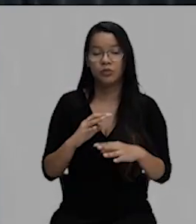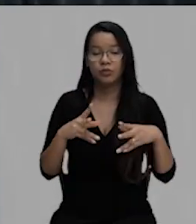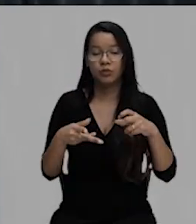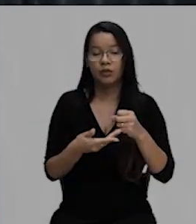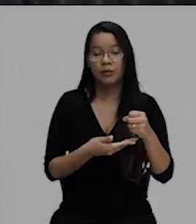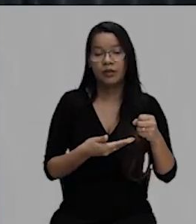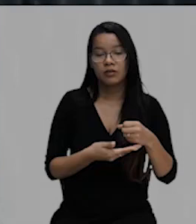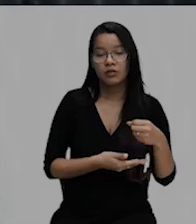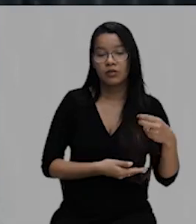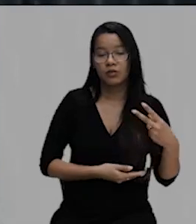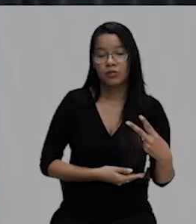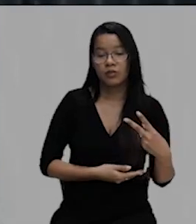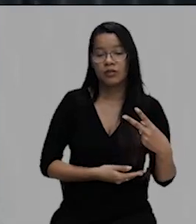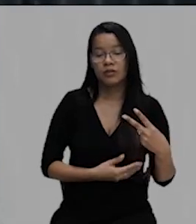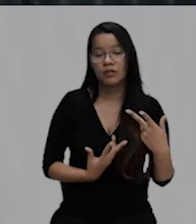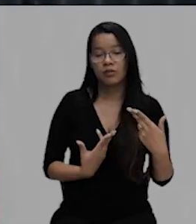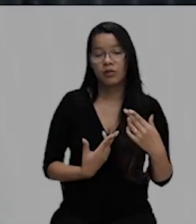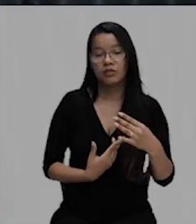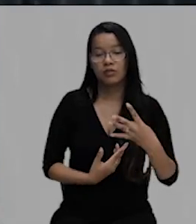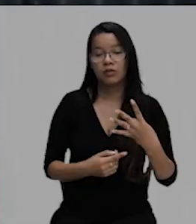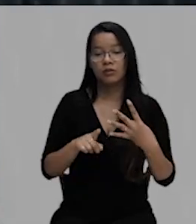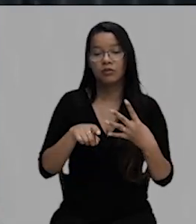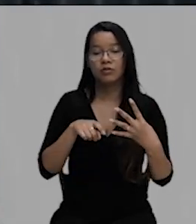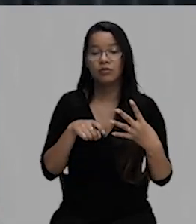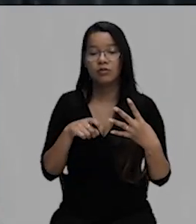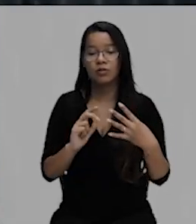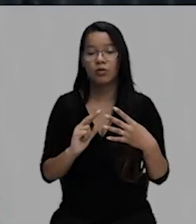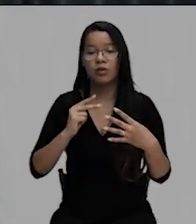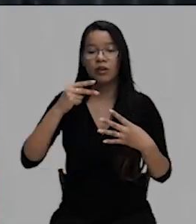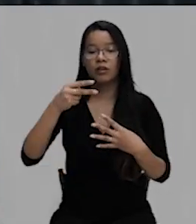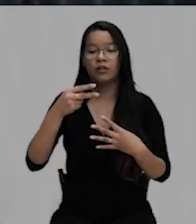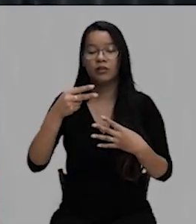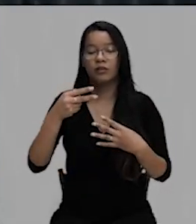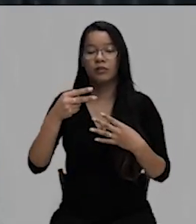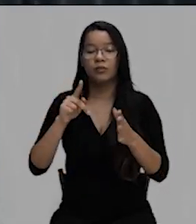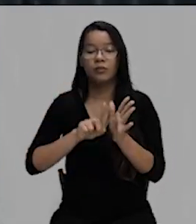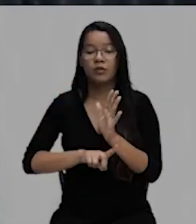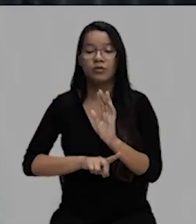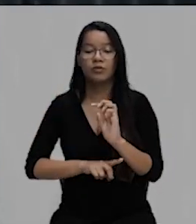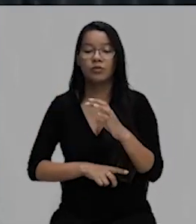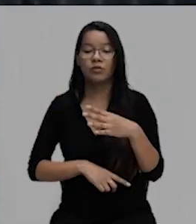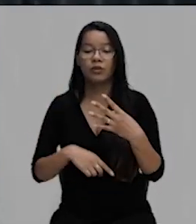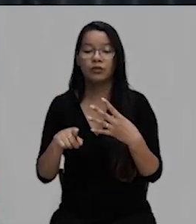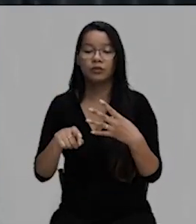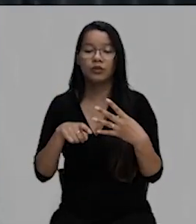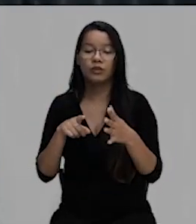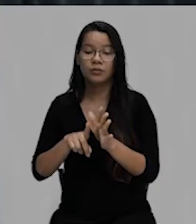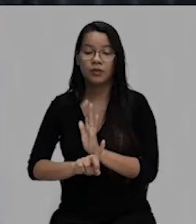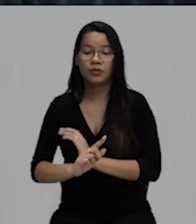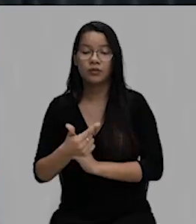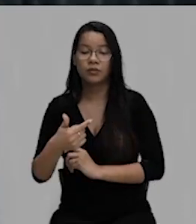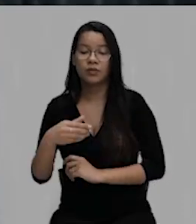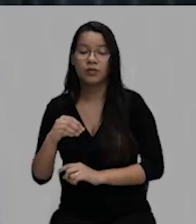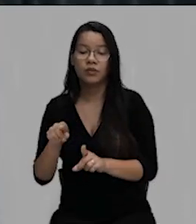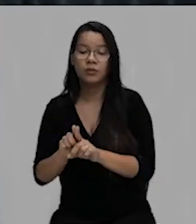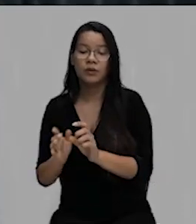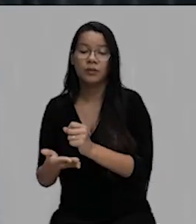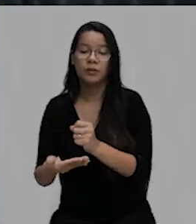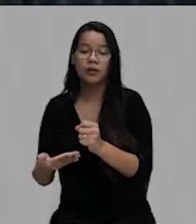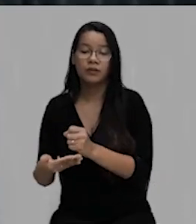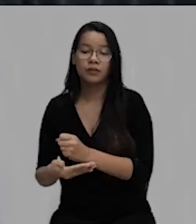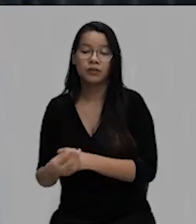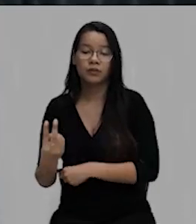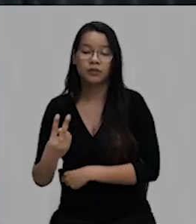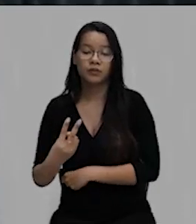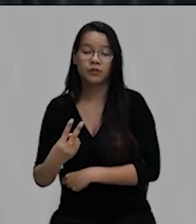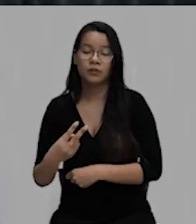a logaritmo de 4x ao quadrado menos 4x menos 20, também na base 2. Perceba mais uma